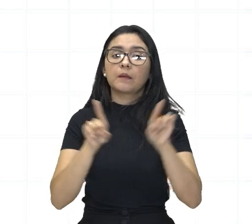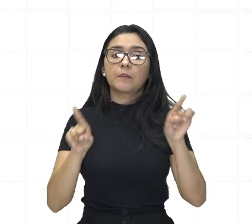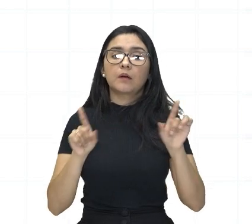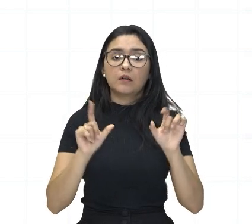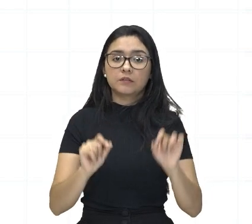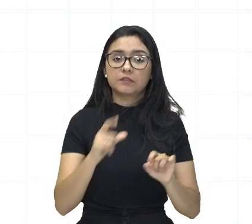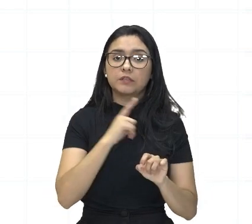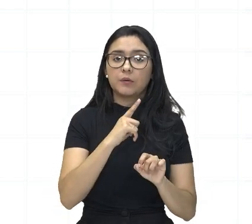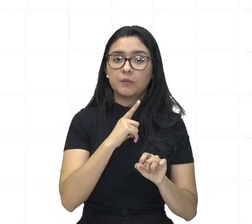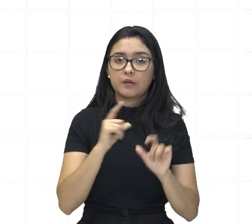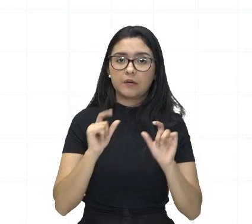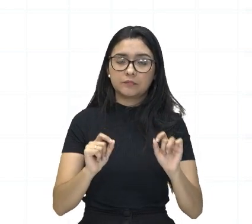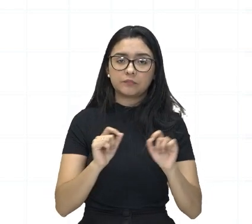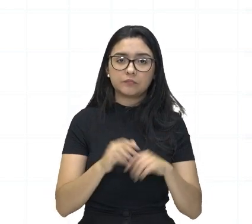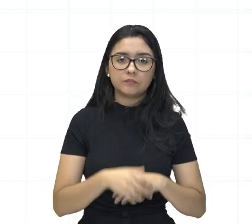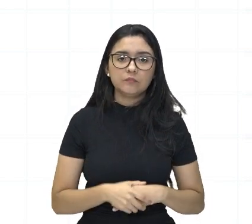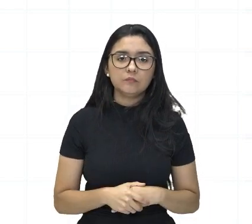ponto